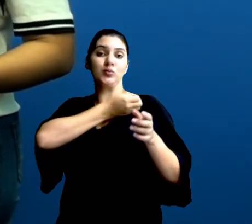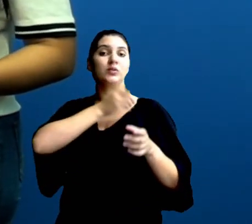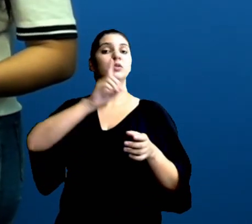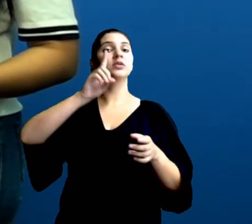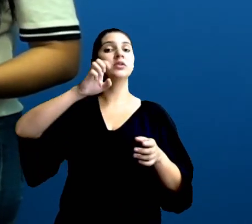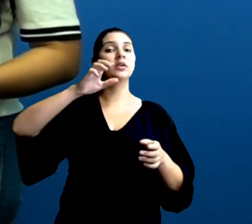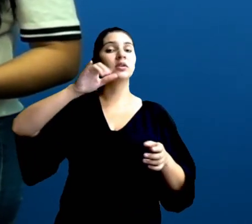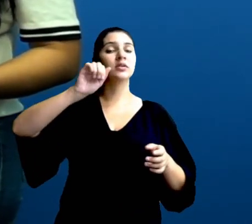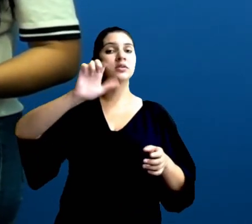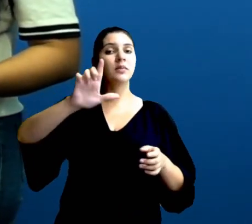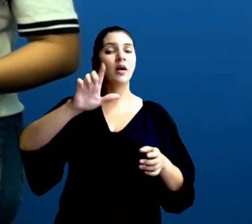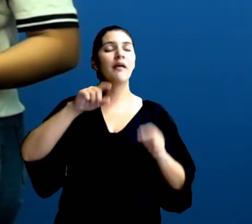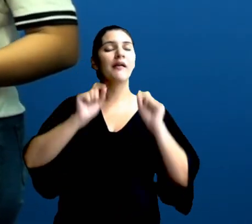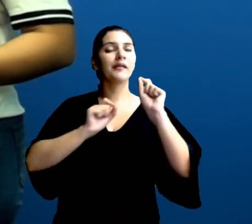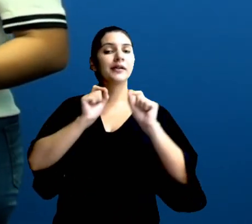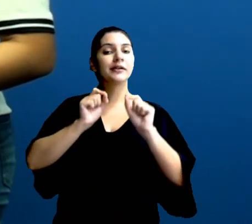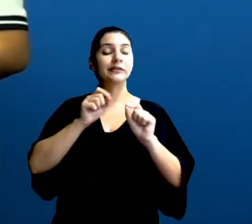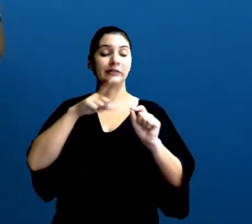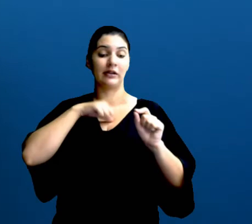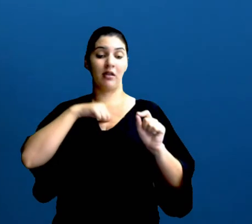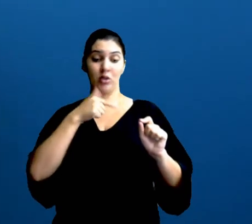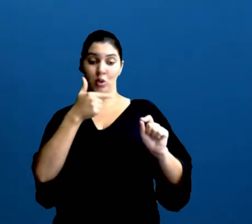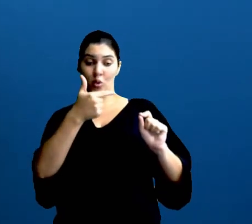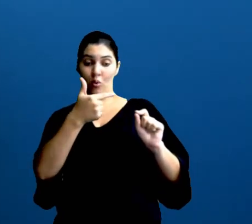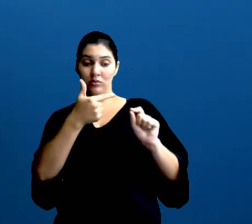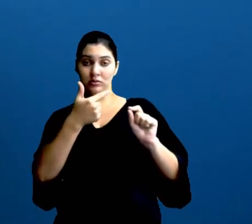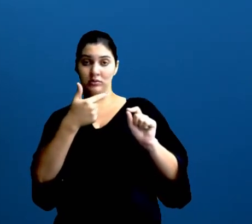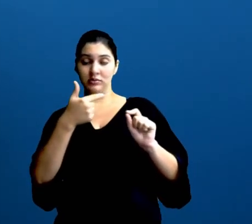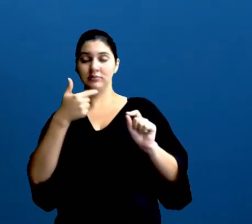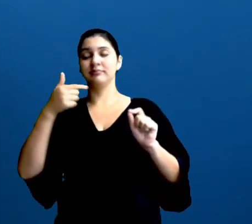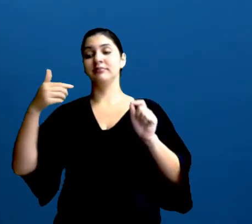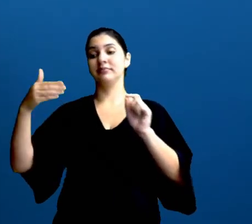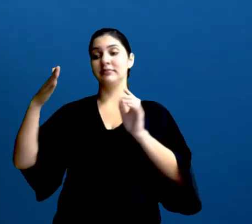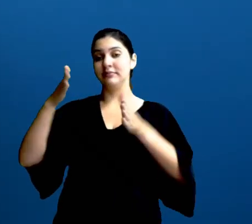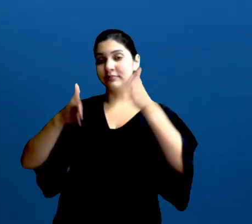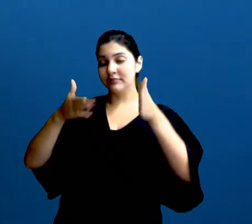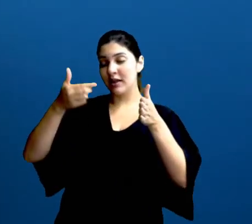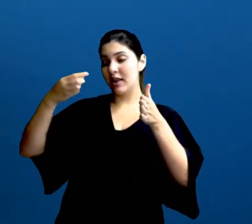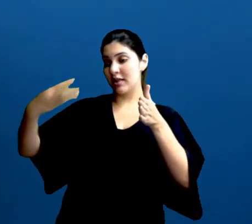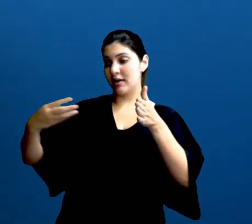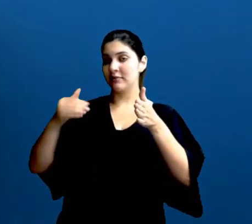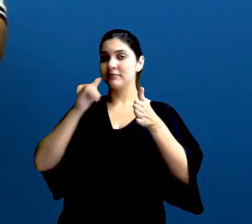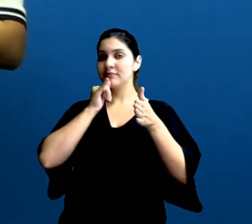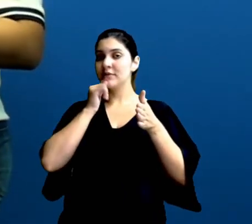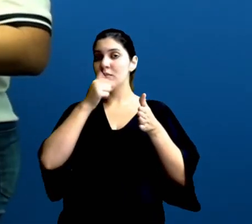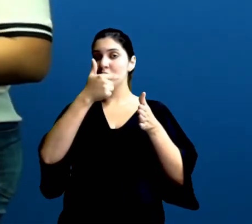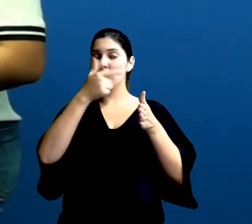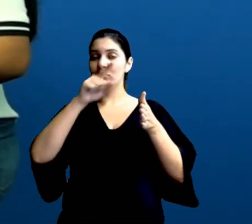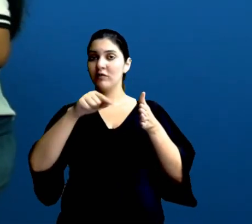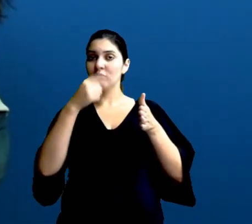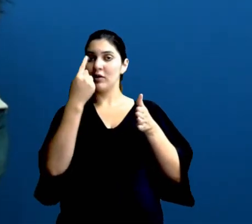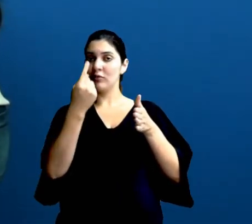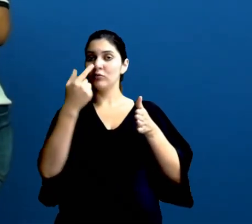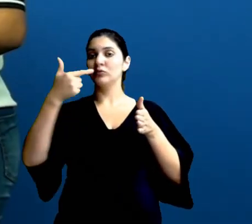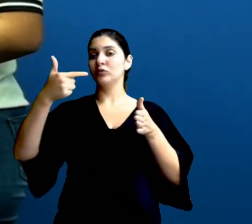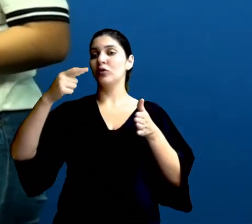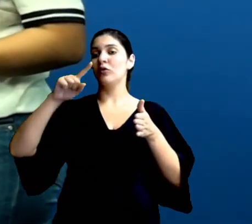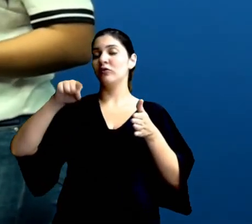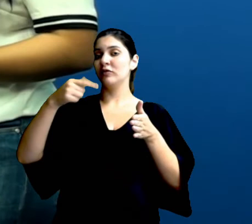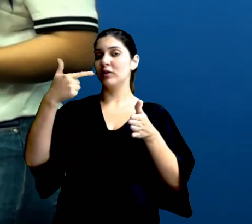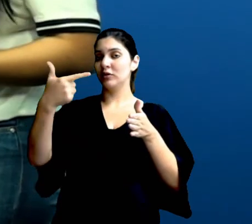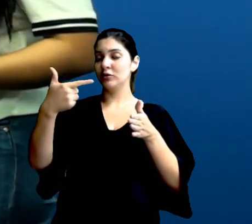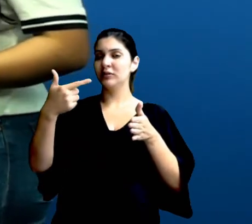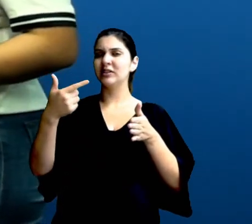decimais que estão entre 2 e 3. 2,1, 2,2 e assim por diante. E se eu